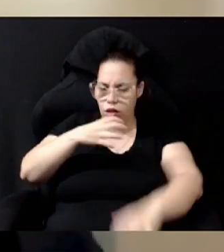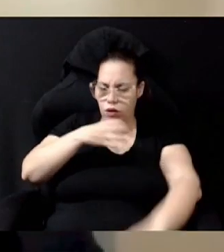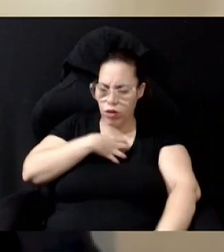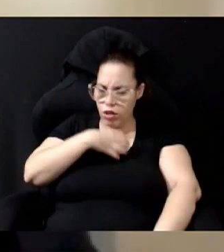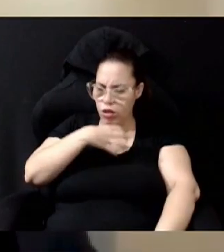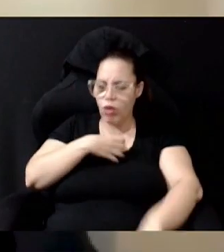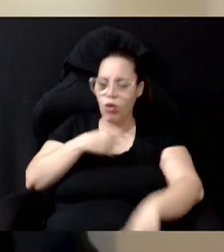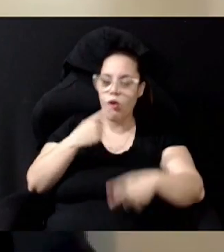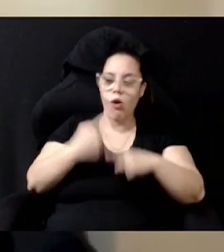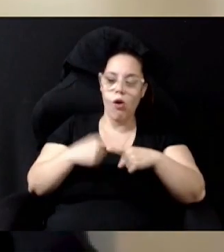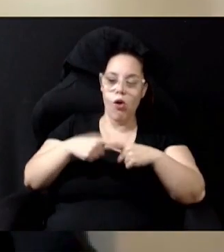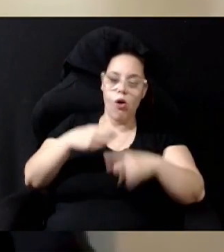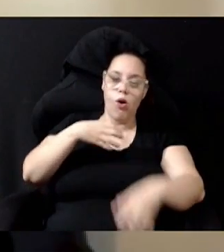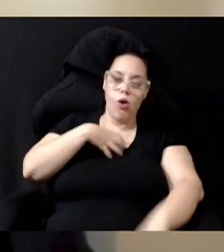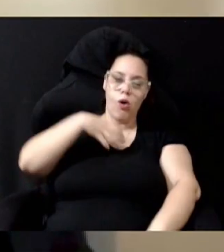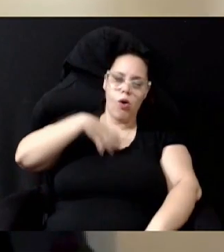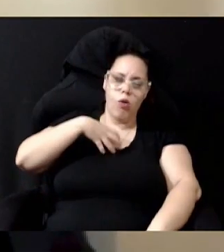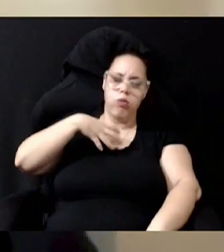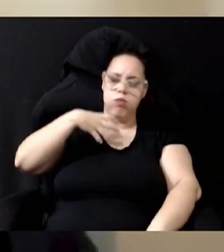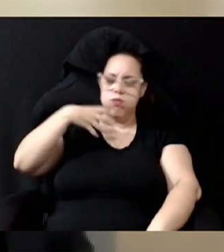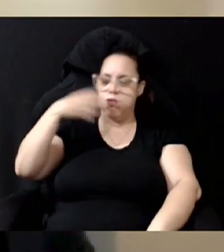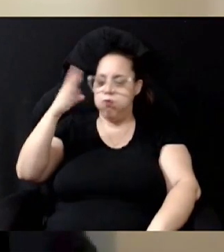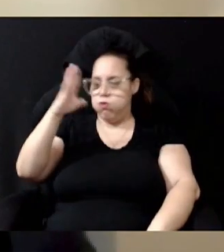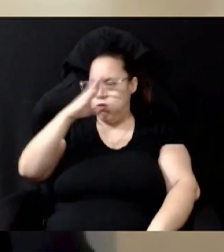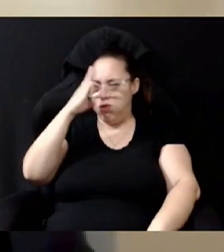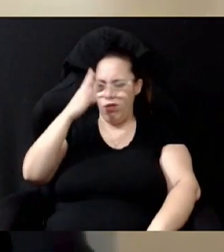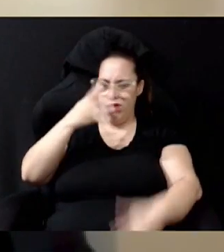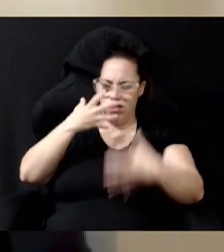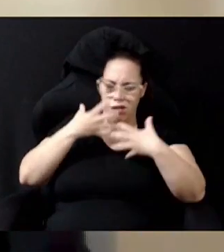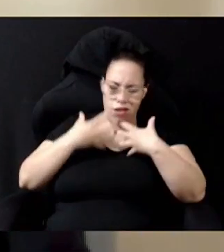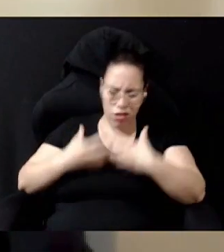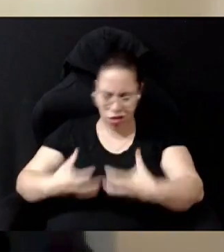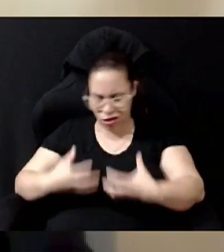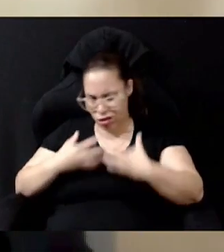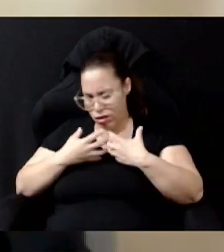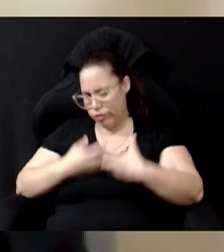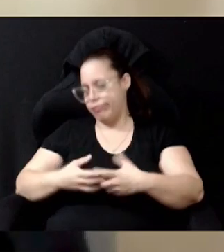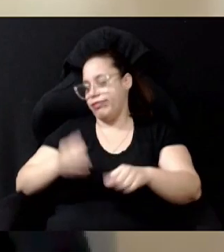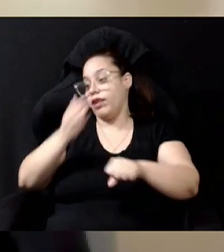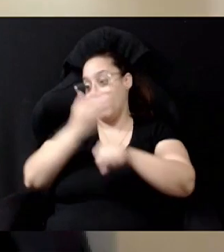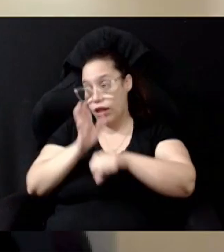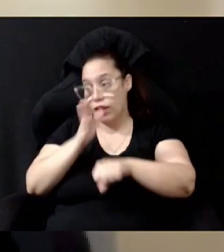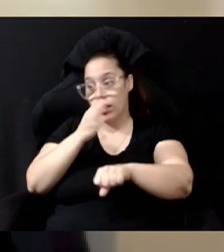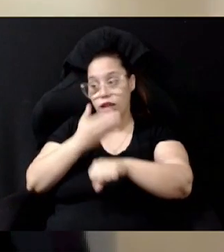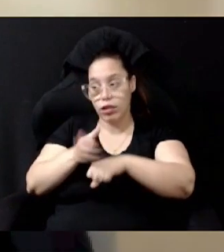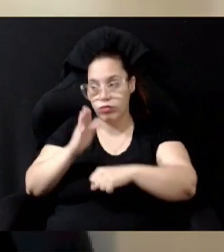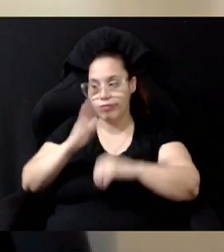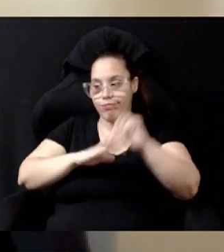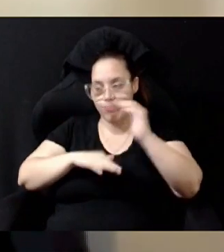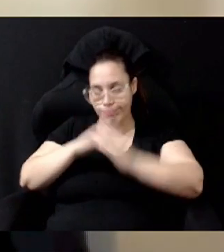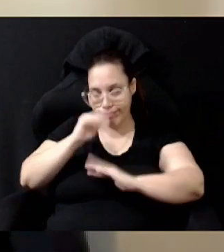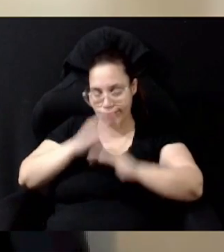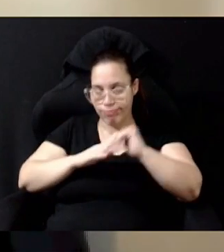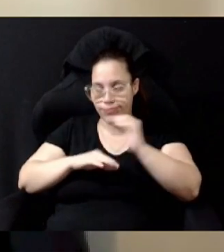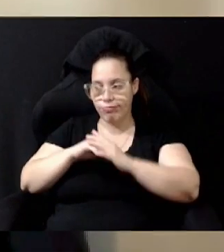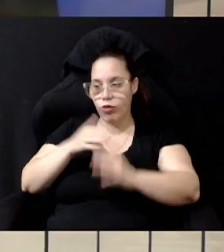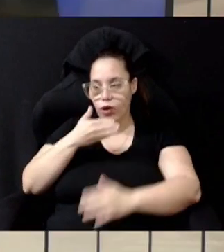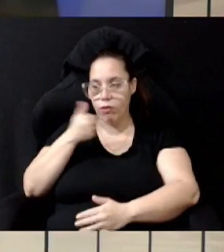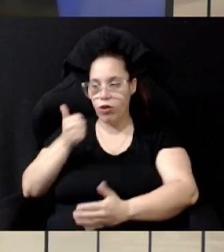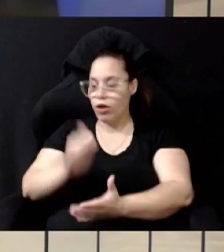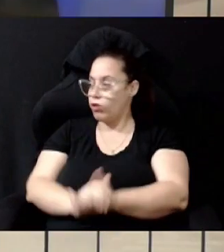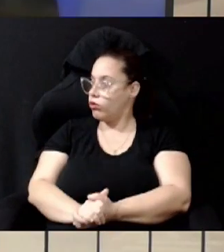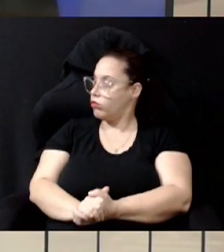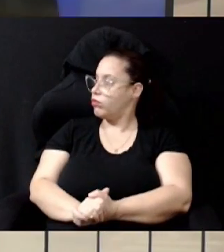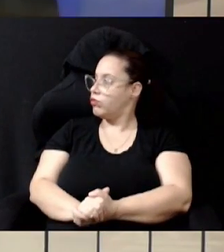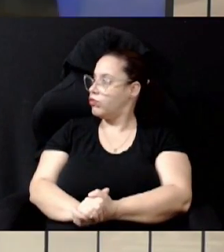dá muito mal-estar, tem que ser tratado. E tenta ver se existem outras condições associadas que precisam ser melhoradas. Com